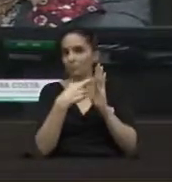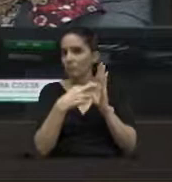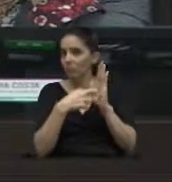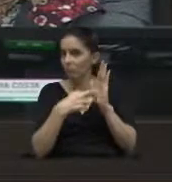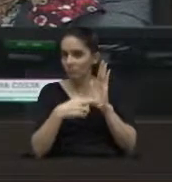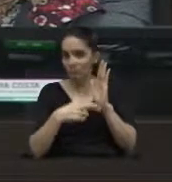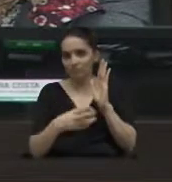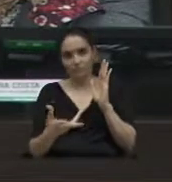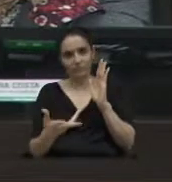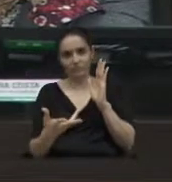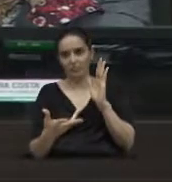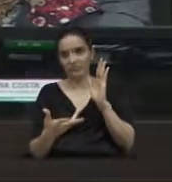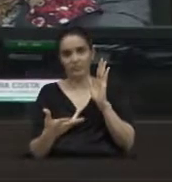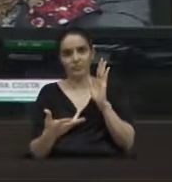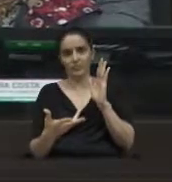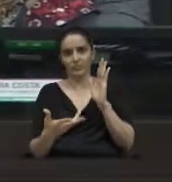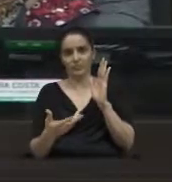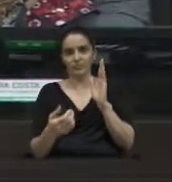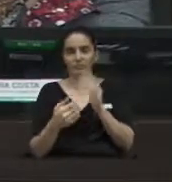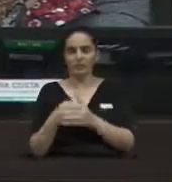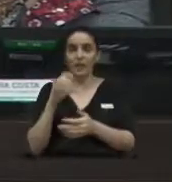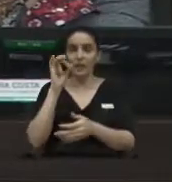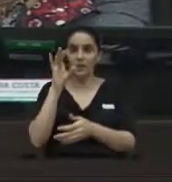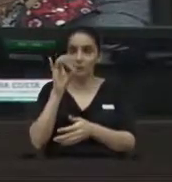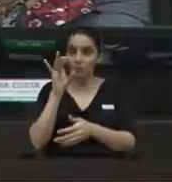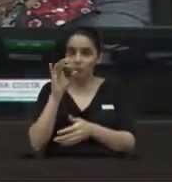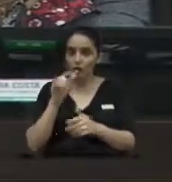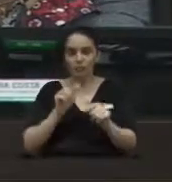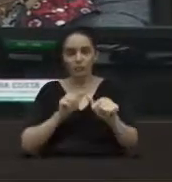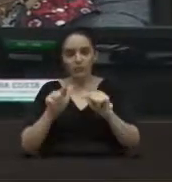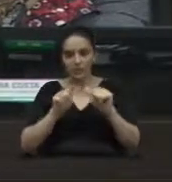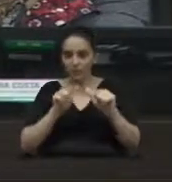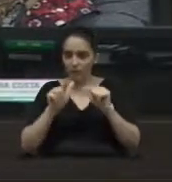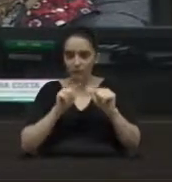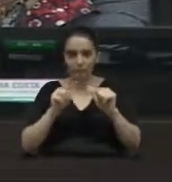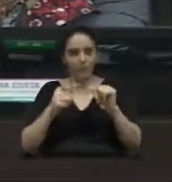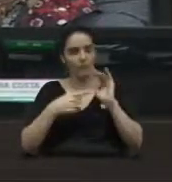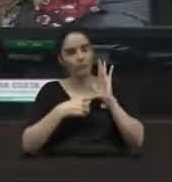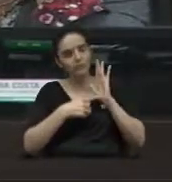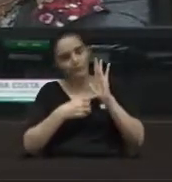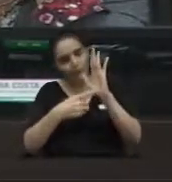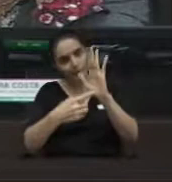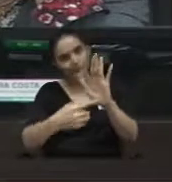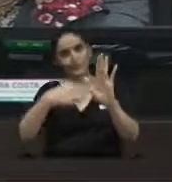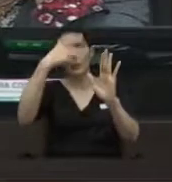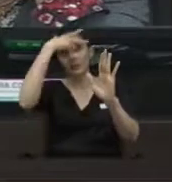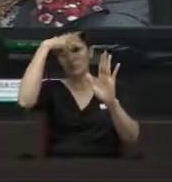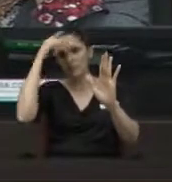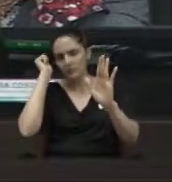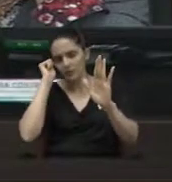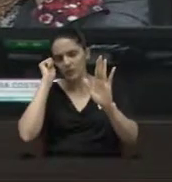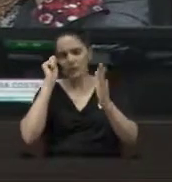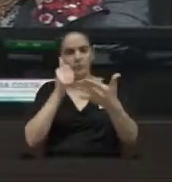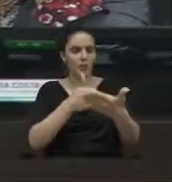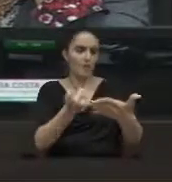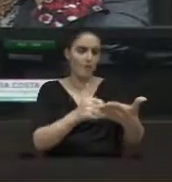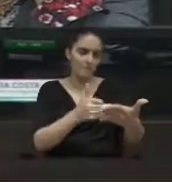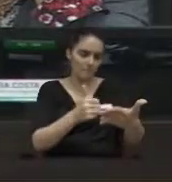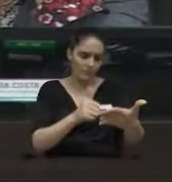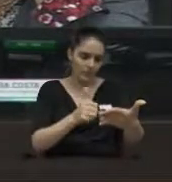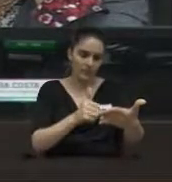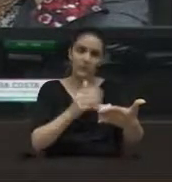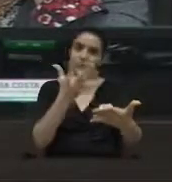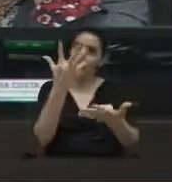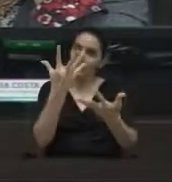vai tirar ninguém muito da rotina, é só o trabalho de levar a justificativa que elas serão avaliadas e acatadas.